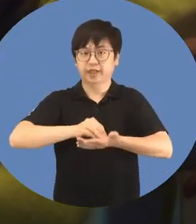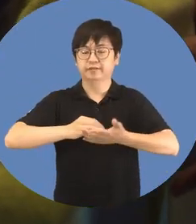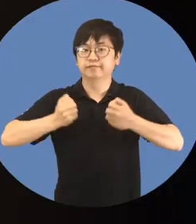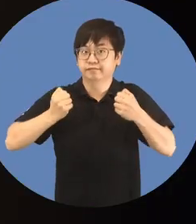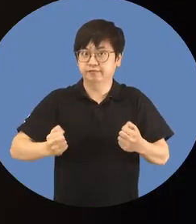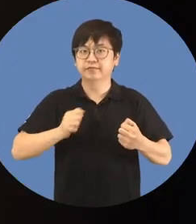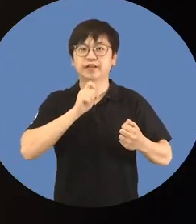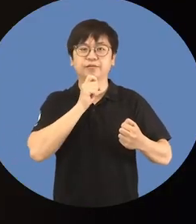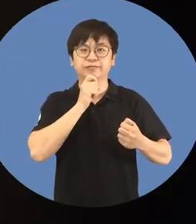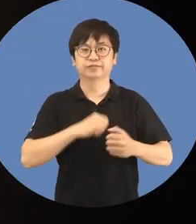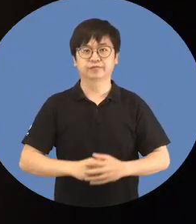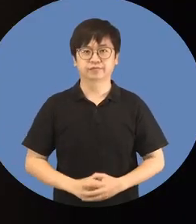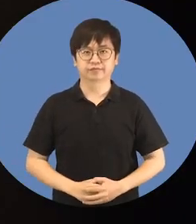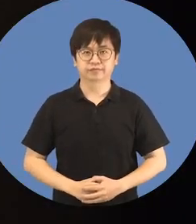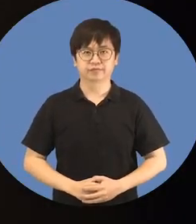da RAEM.